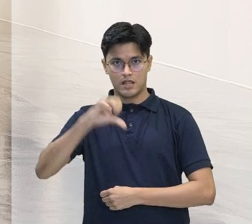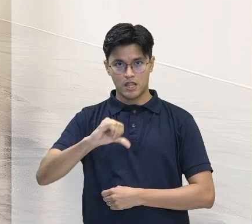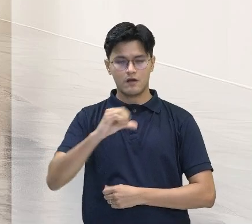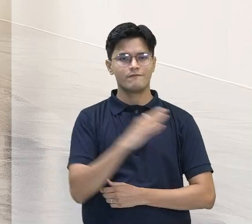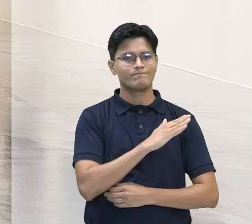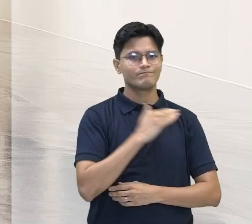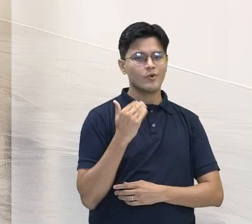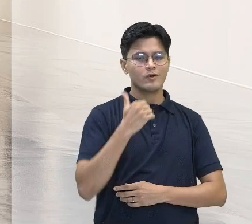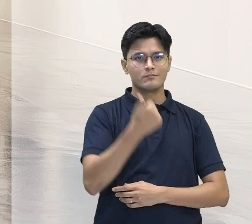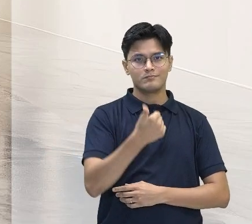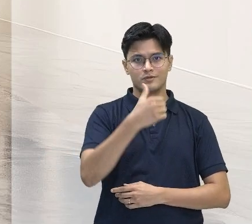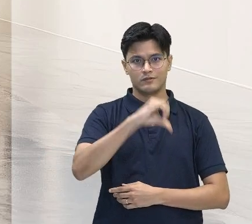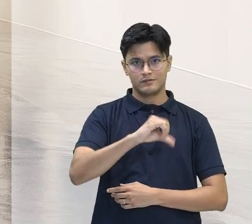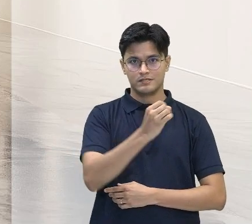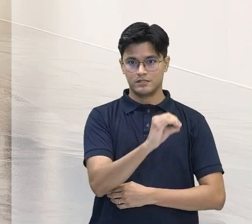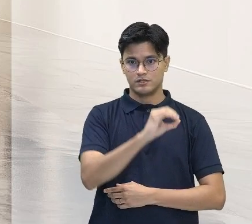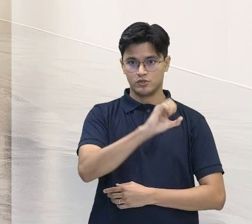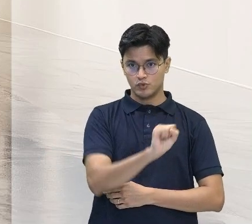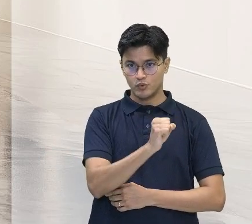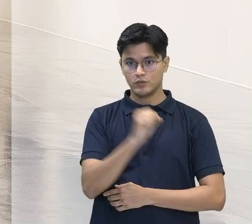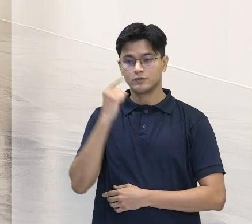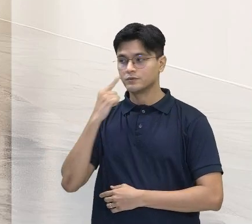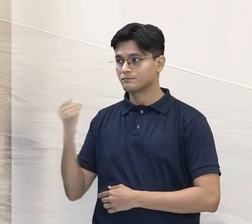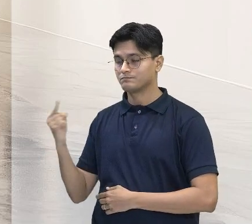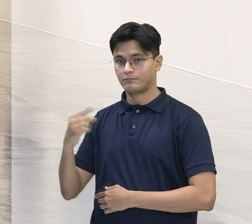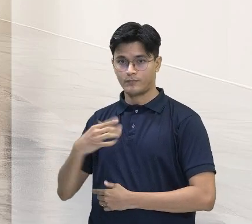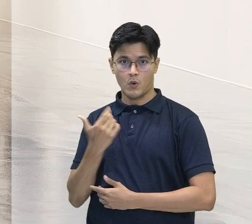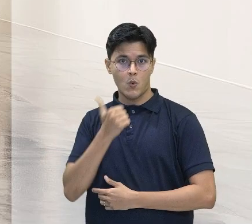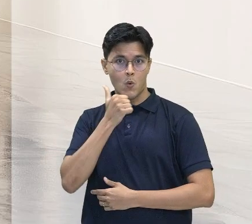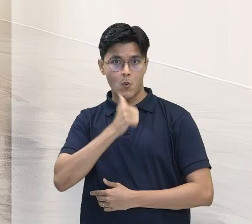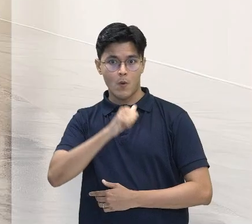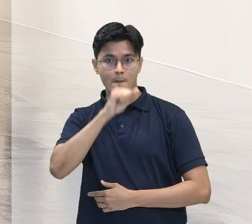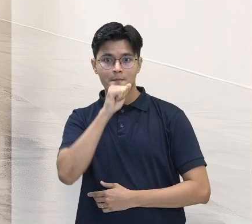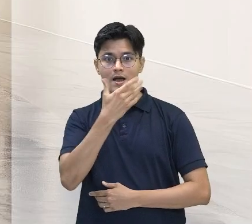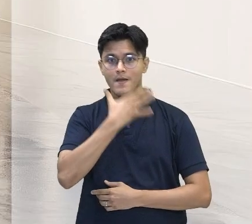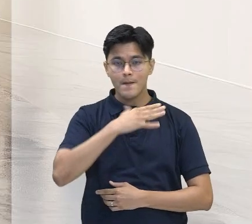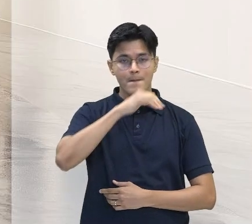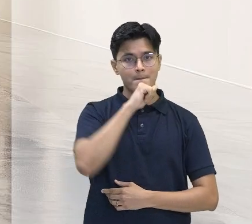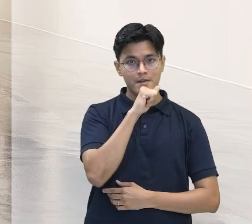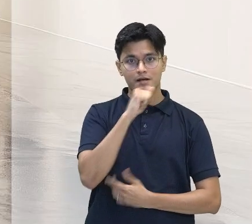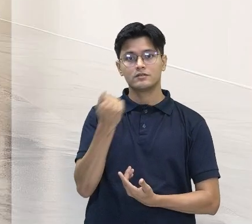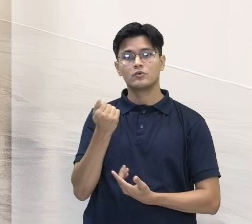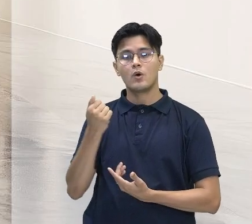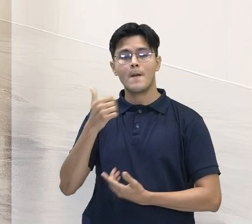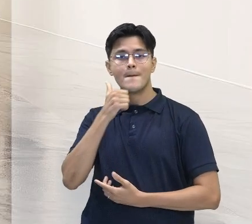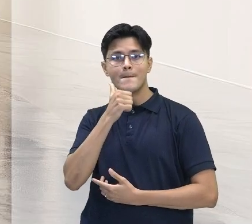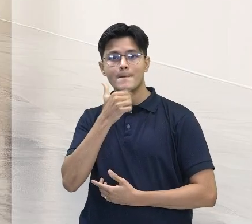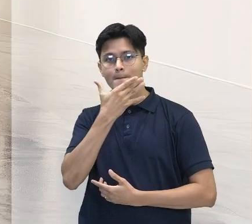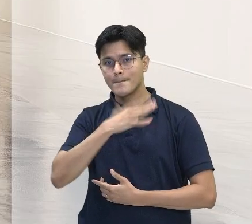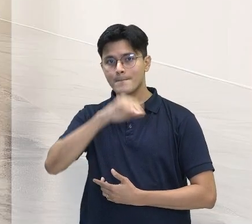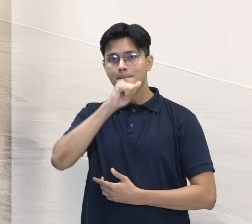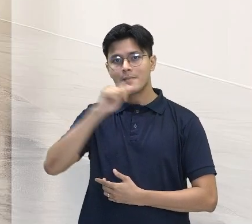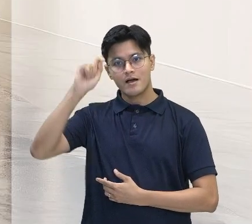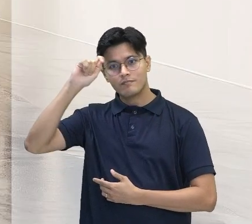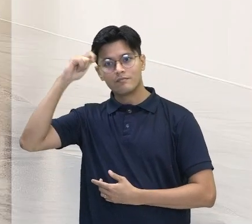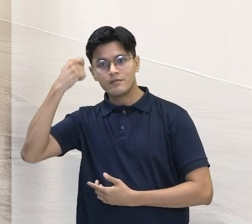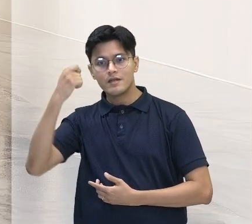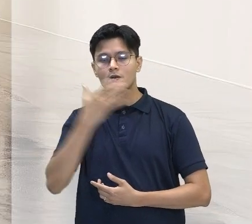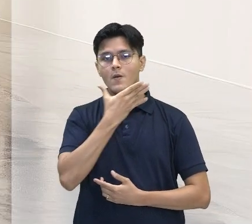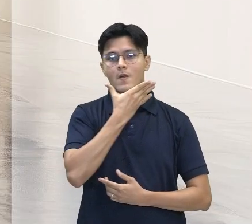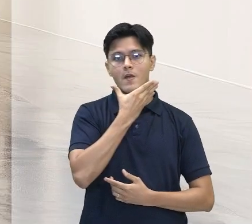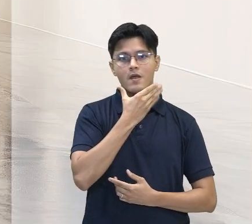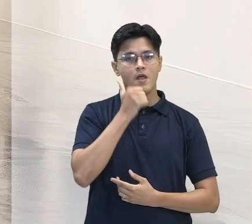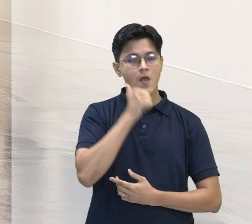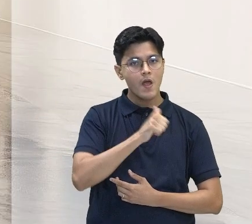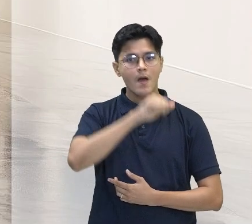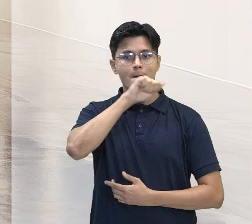1908? Filho de um pintor mulato e de uma lavadeira soriana, Machado enfrentou uma infância humilde, com acesso limitado